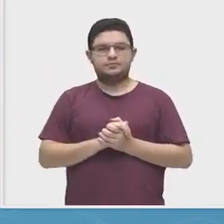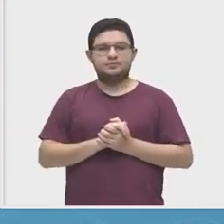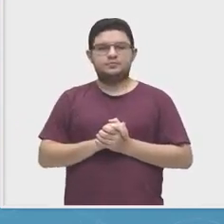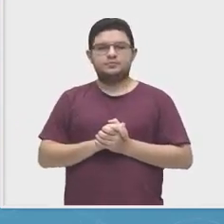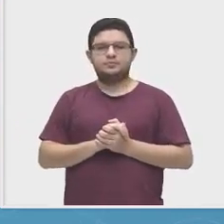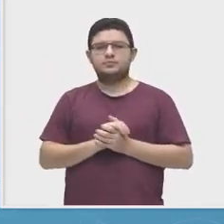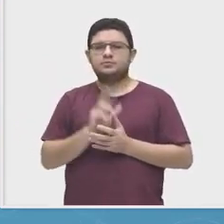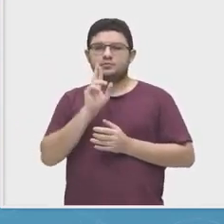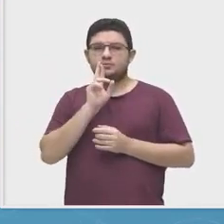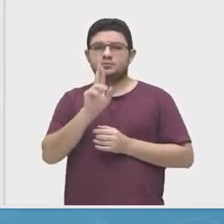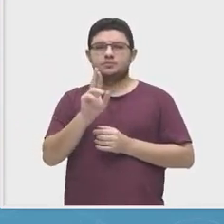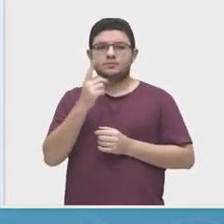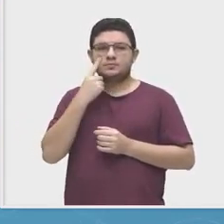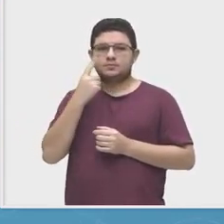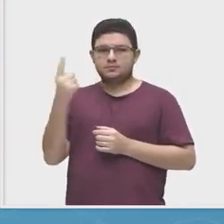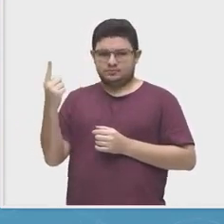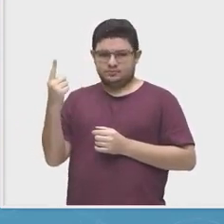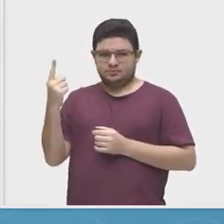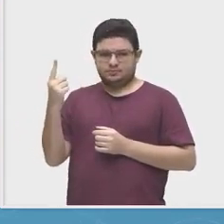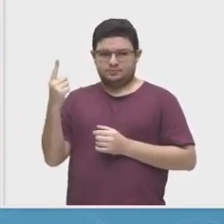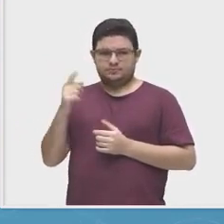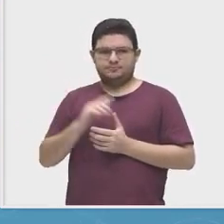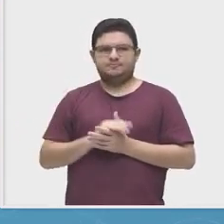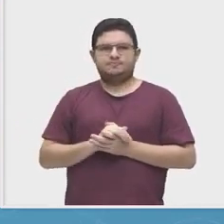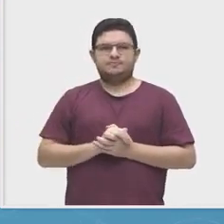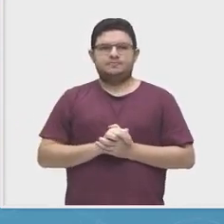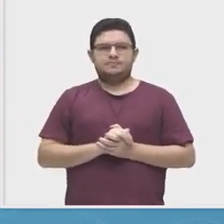Vou mostrar o gabarito para vocês agora.